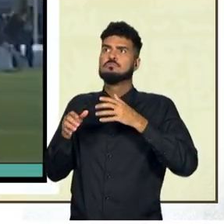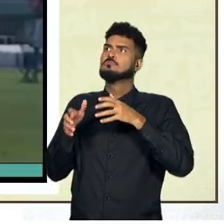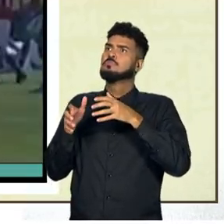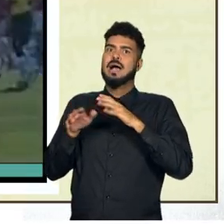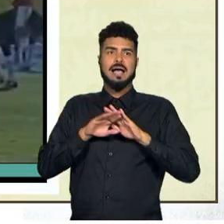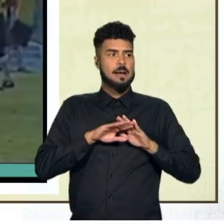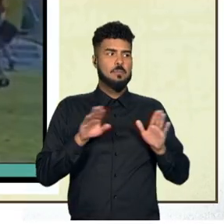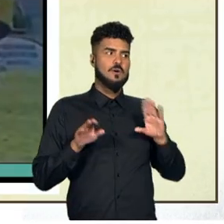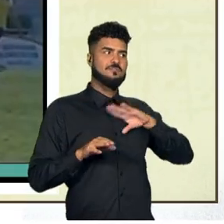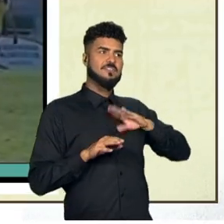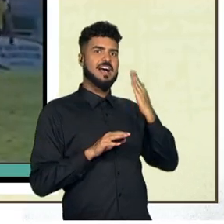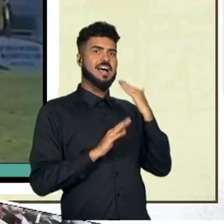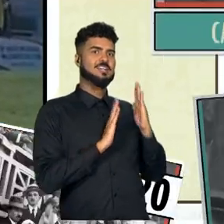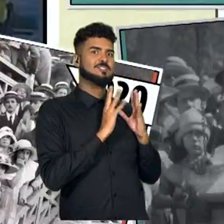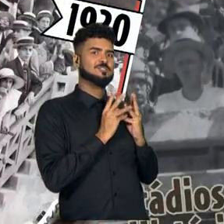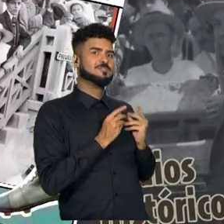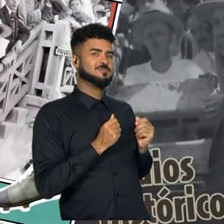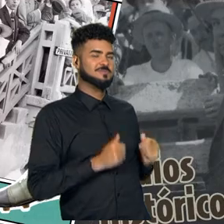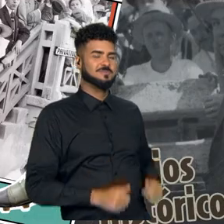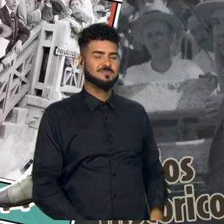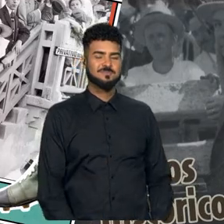Vasco daquela ocasião.